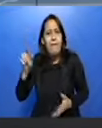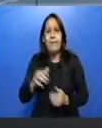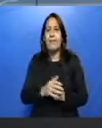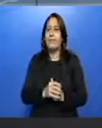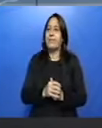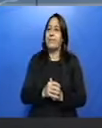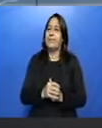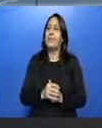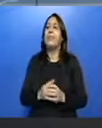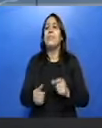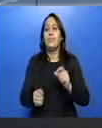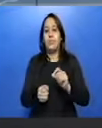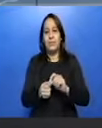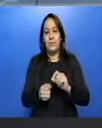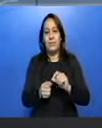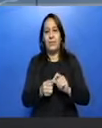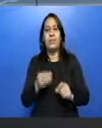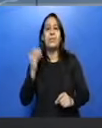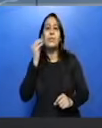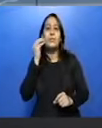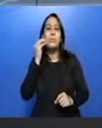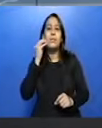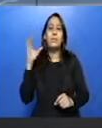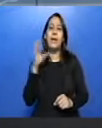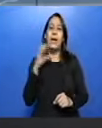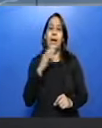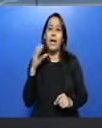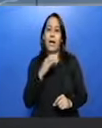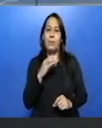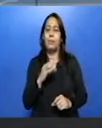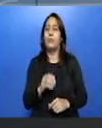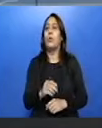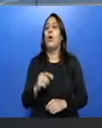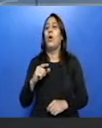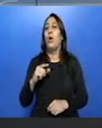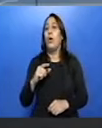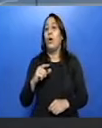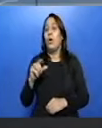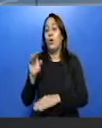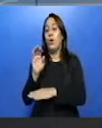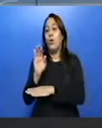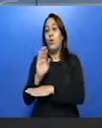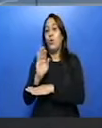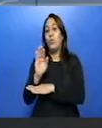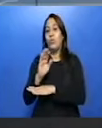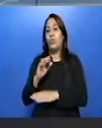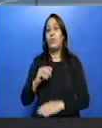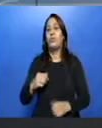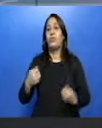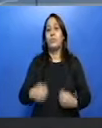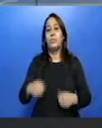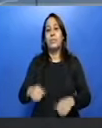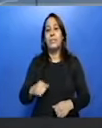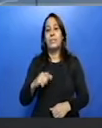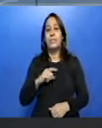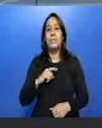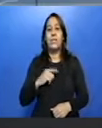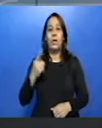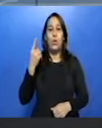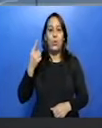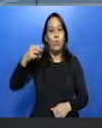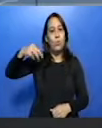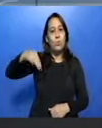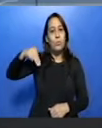você faz o experimento rapidinho. O seu vídeo tem que ter apenas um minuto. Será que você consegue fazer